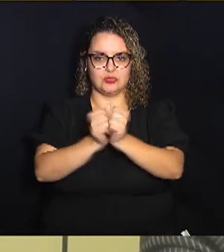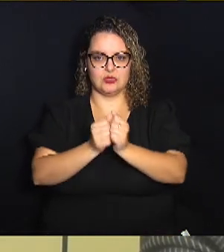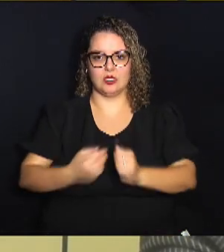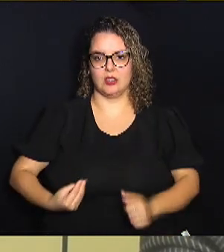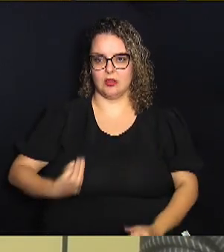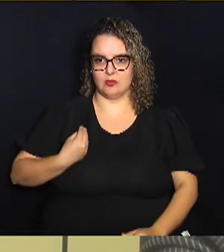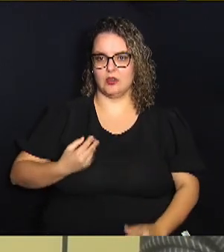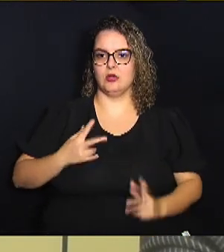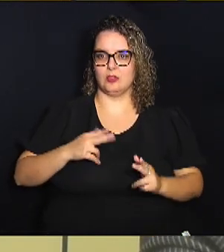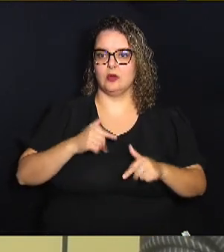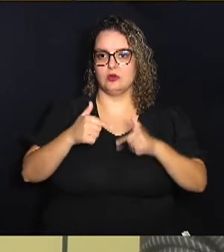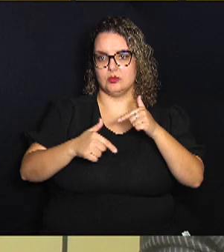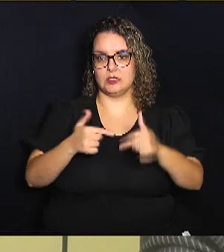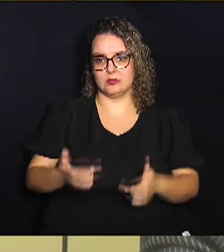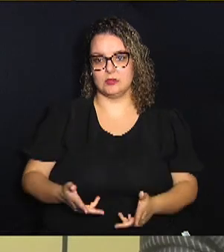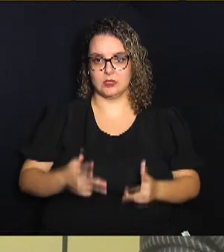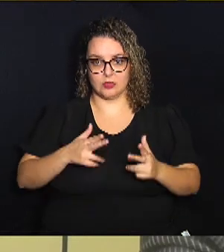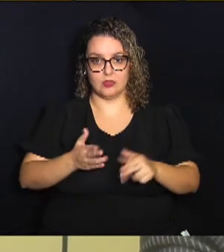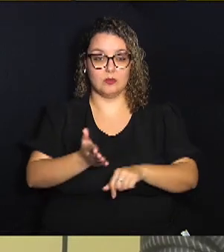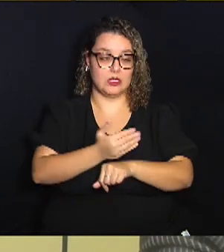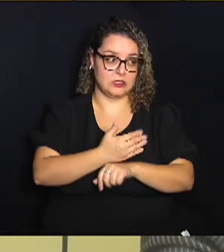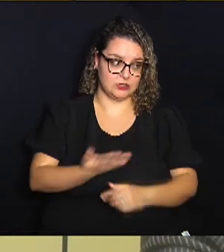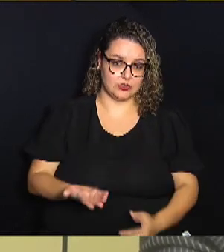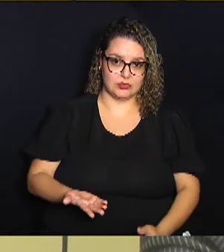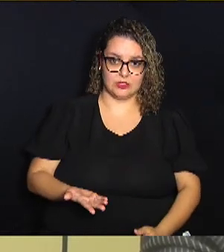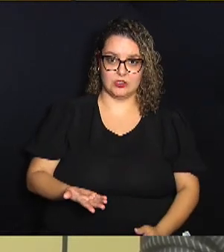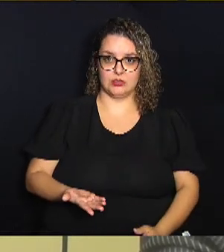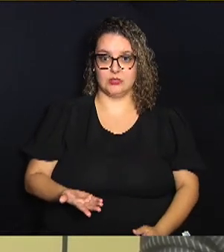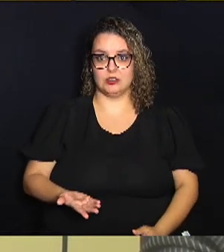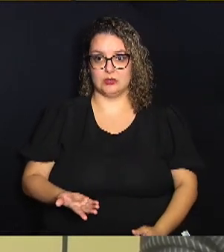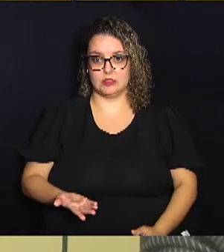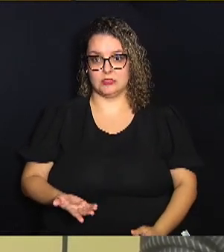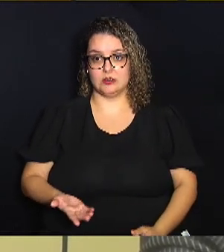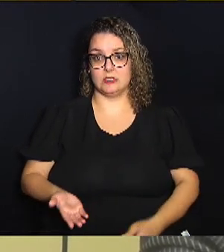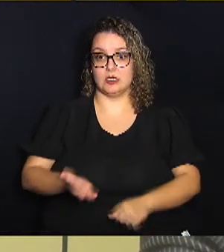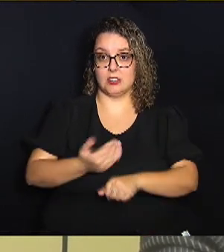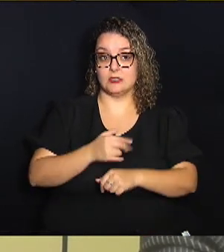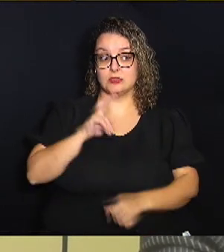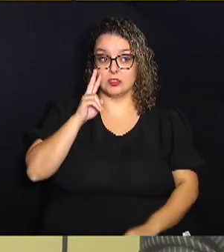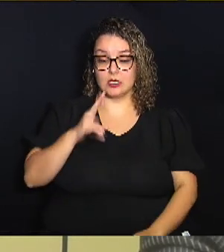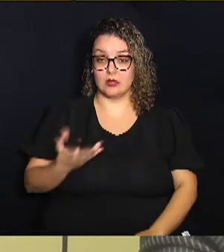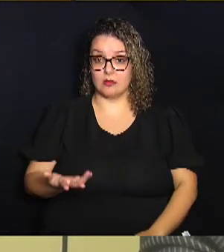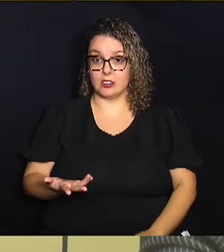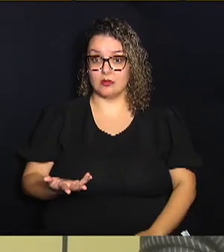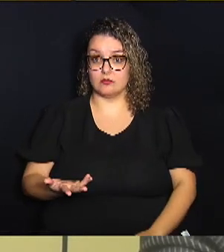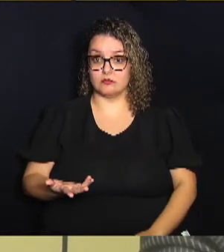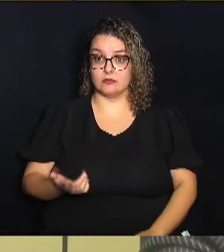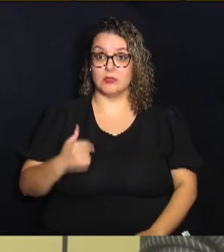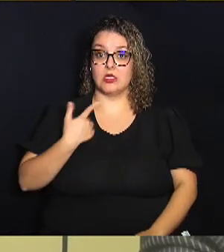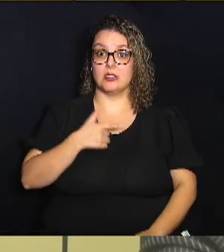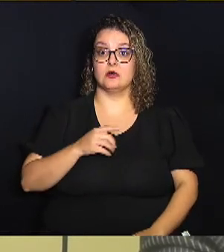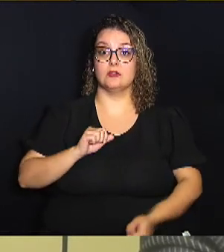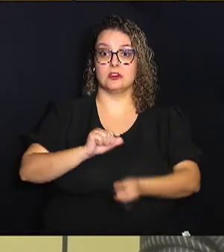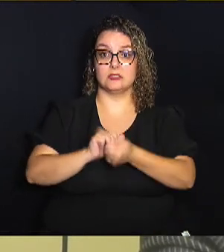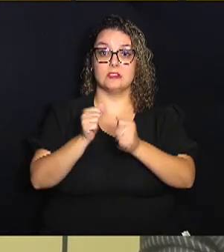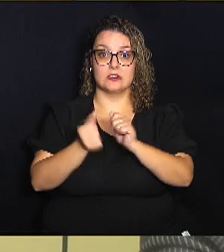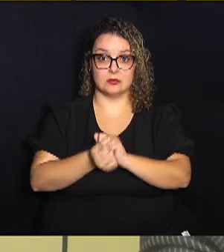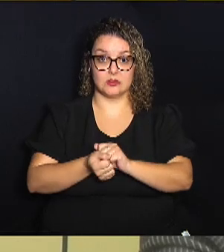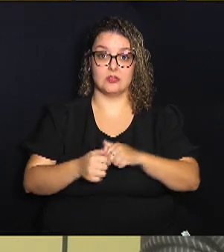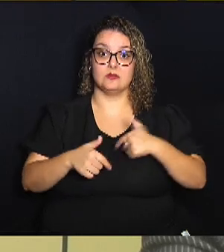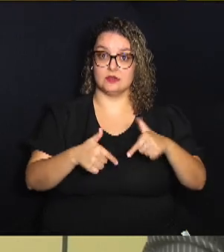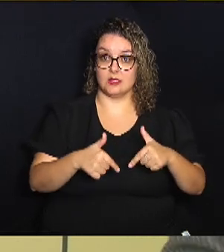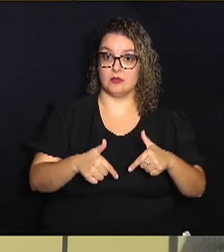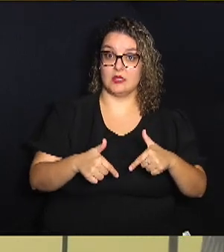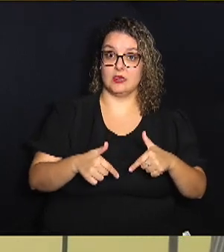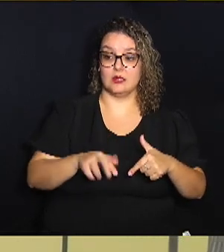com o trabalho, né? Como anteriormente foi falado, que antes a gente olhava para que a gente se enquadrasse ao trabalho. E